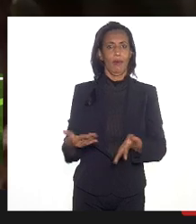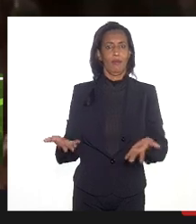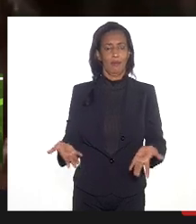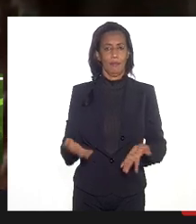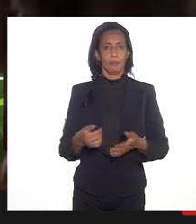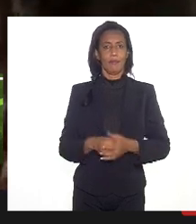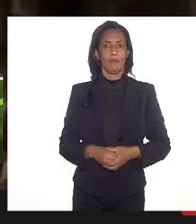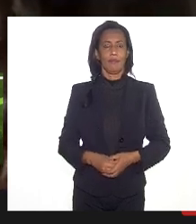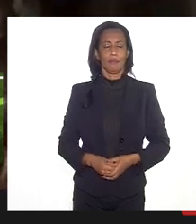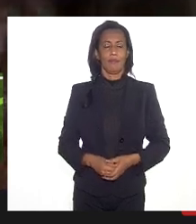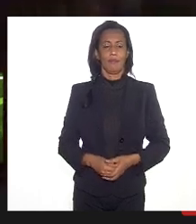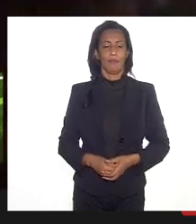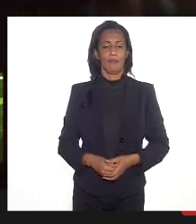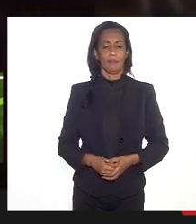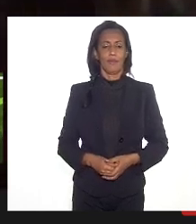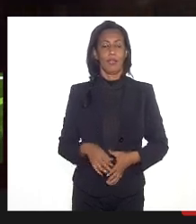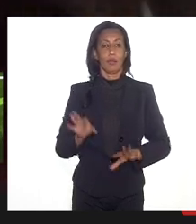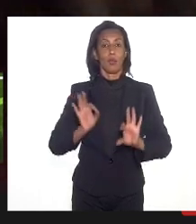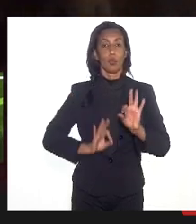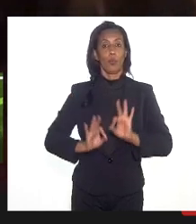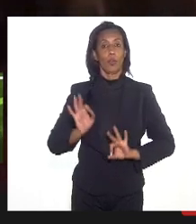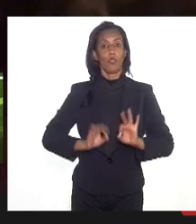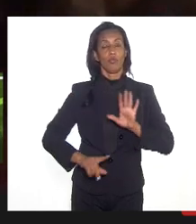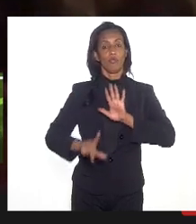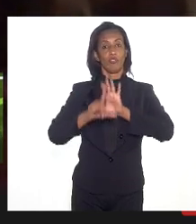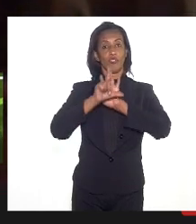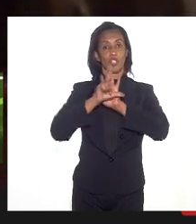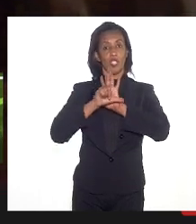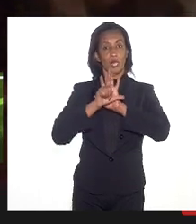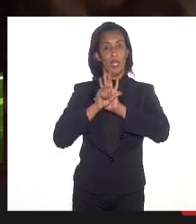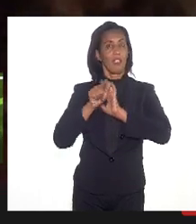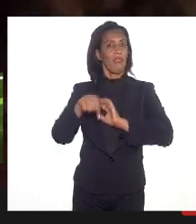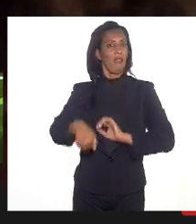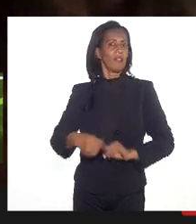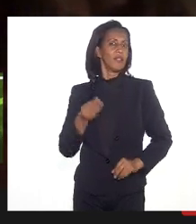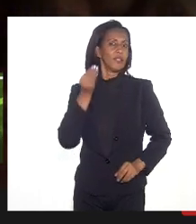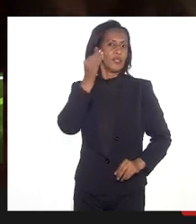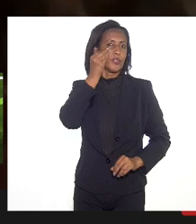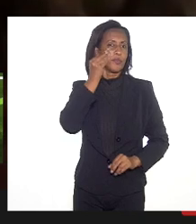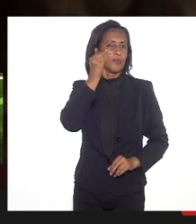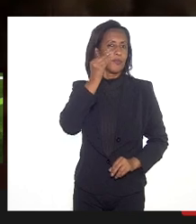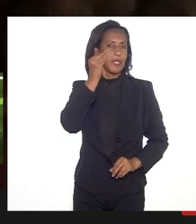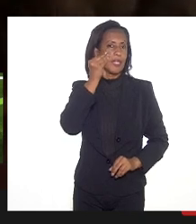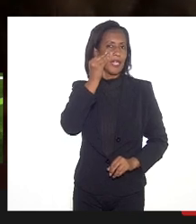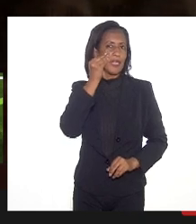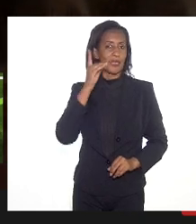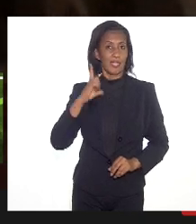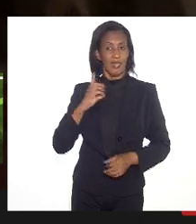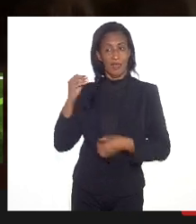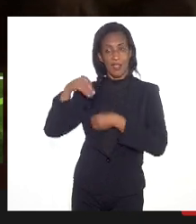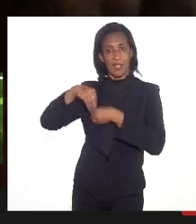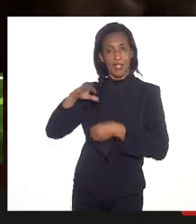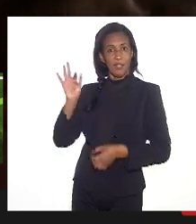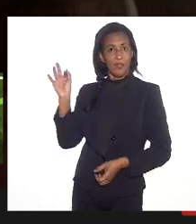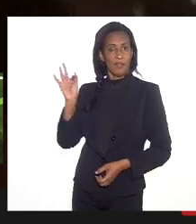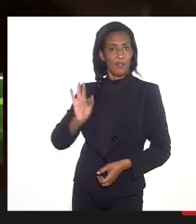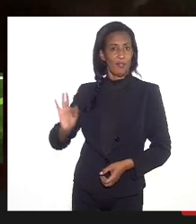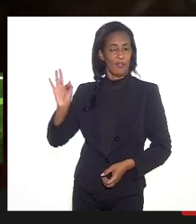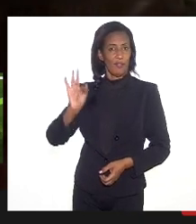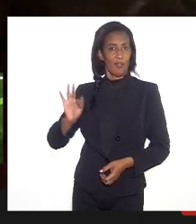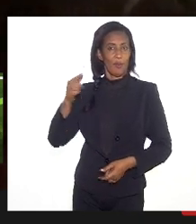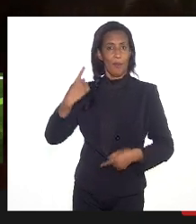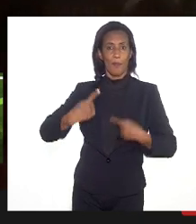relação ao projeto de lei e a essa experiência que nós tivemos na universidade com